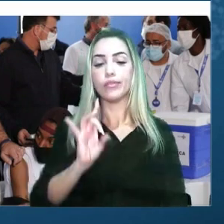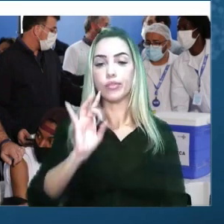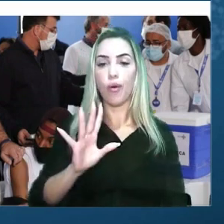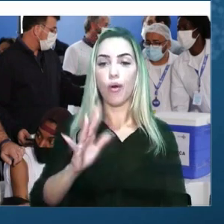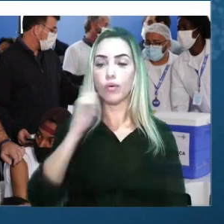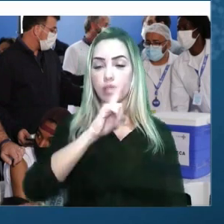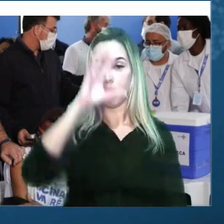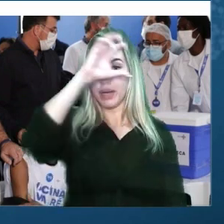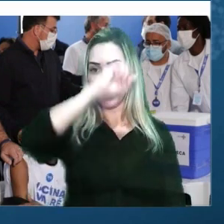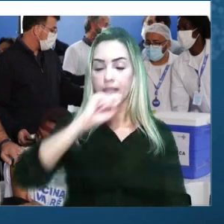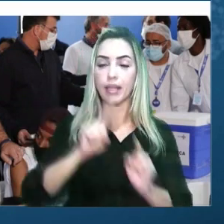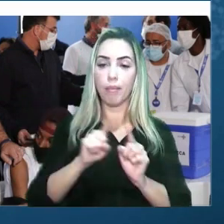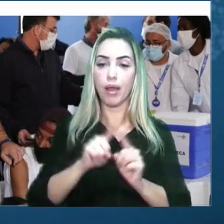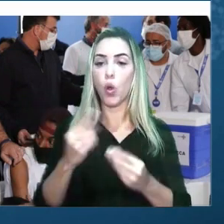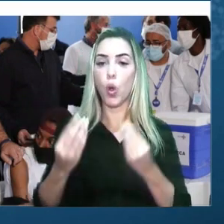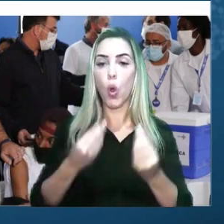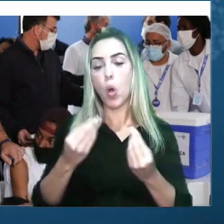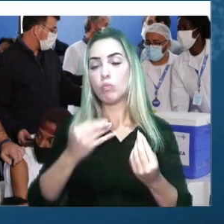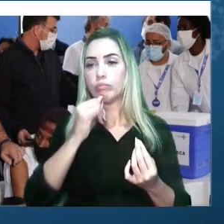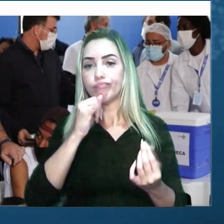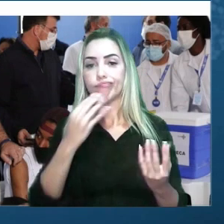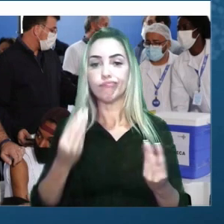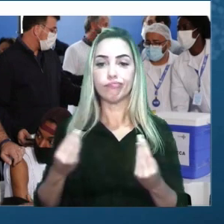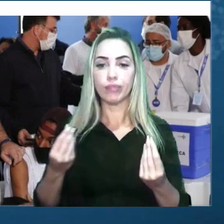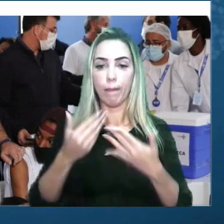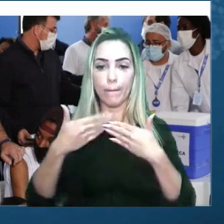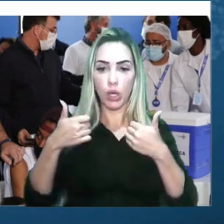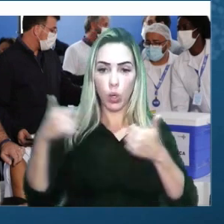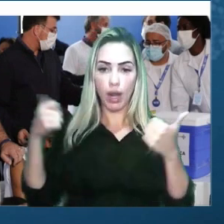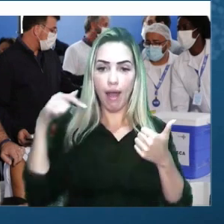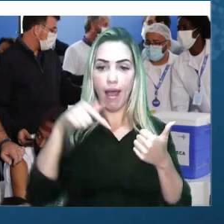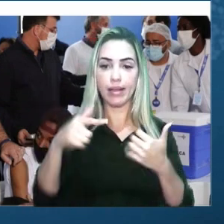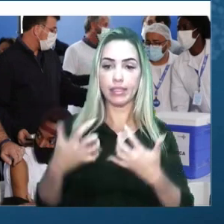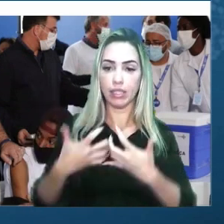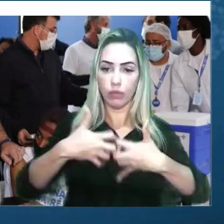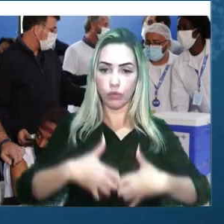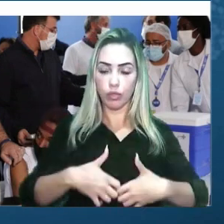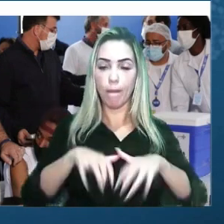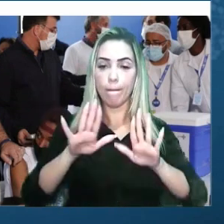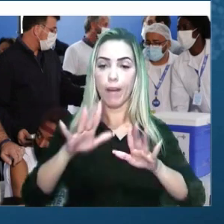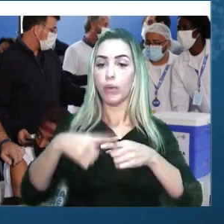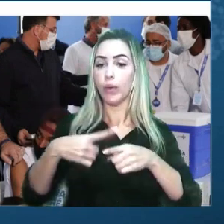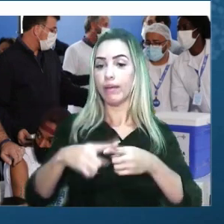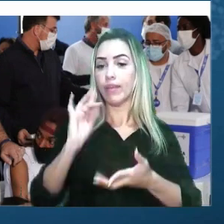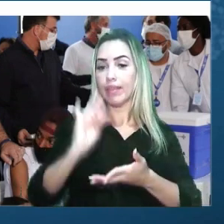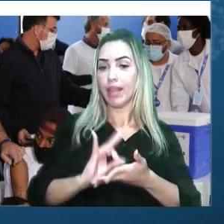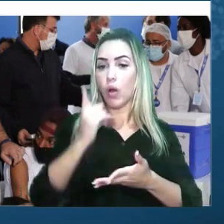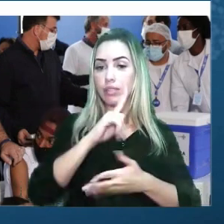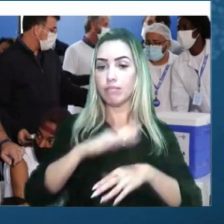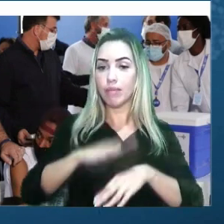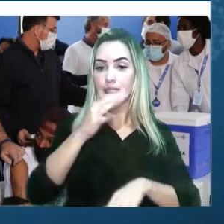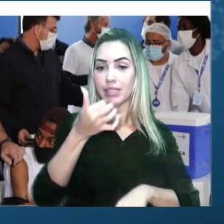a como, vamos dizer, a melhorar essa logística, porque realmente recrutar mais de 68